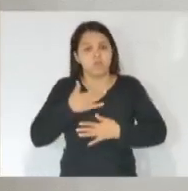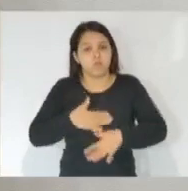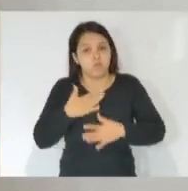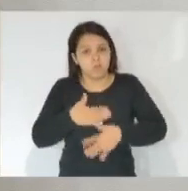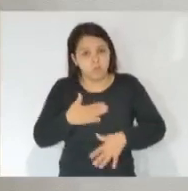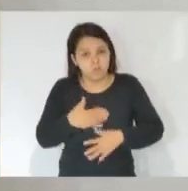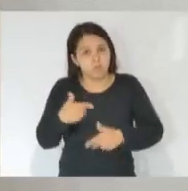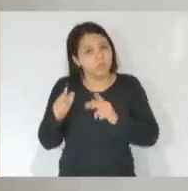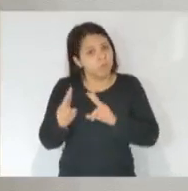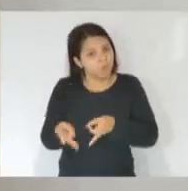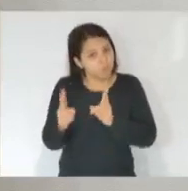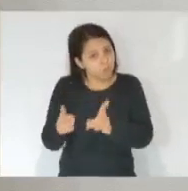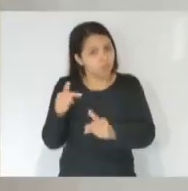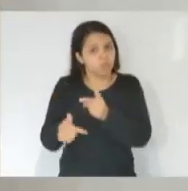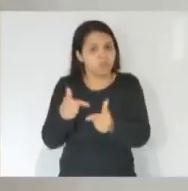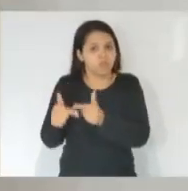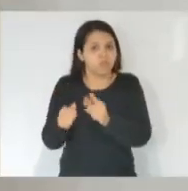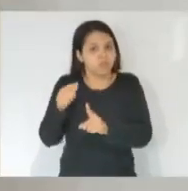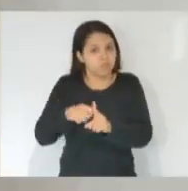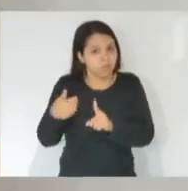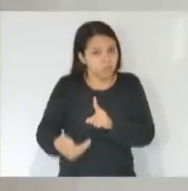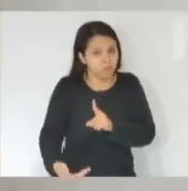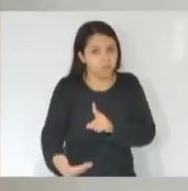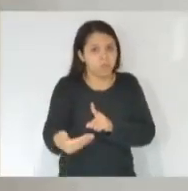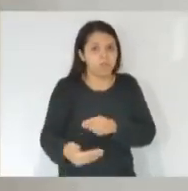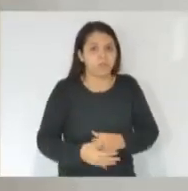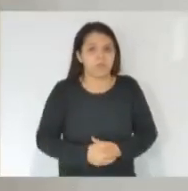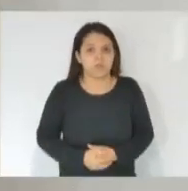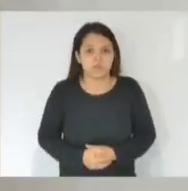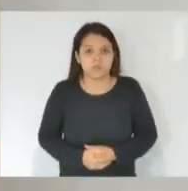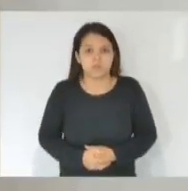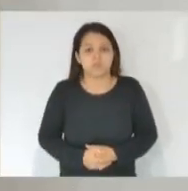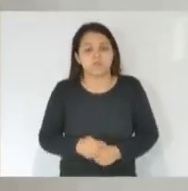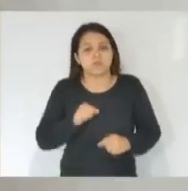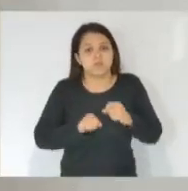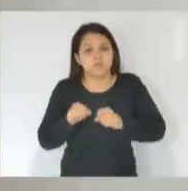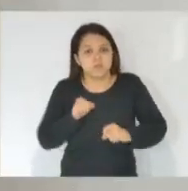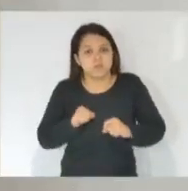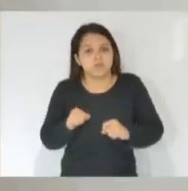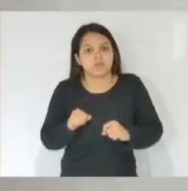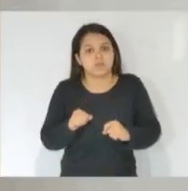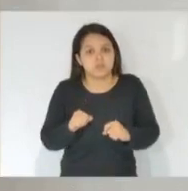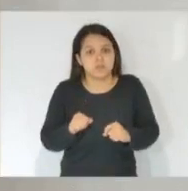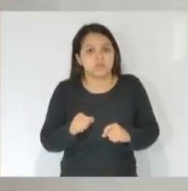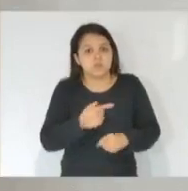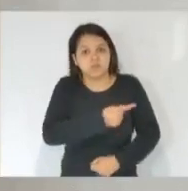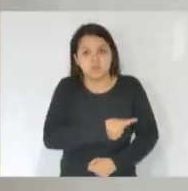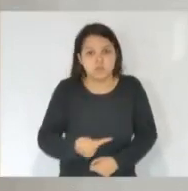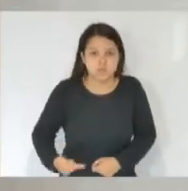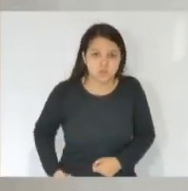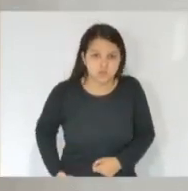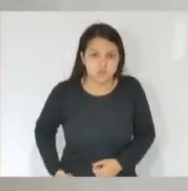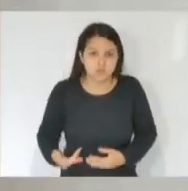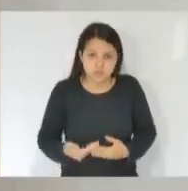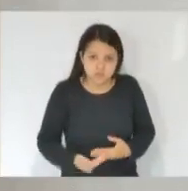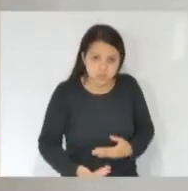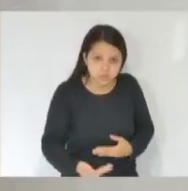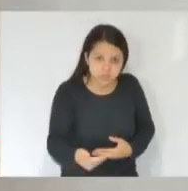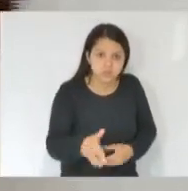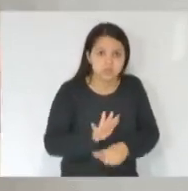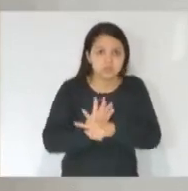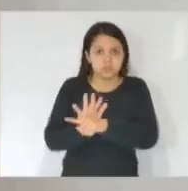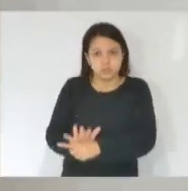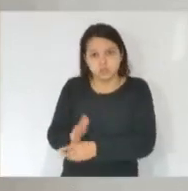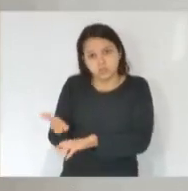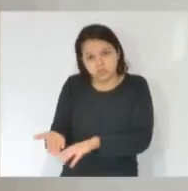continuar trabalhando durante esse mês, né, na esperança de que o governo vai recebê-los e,